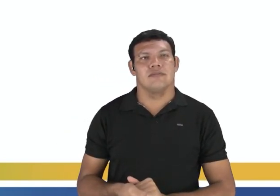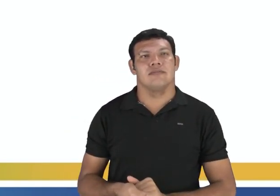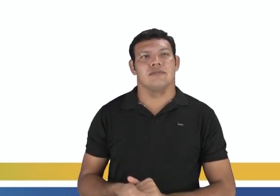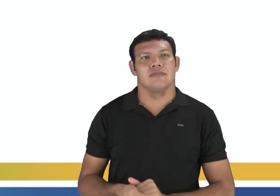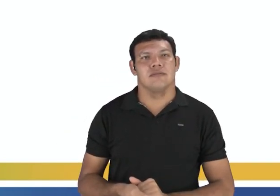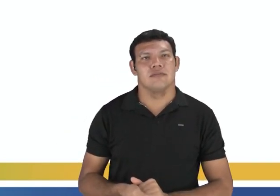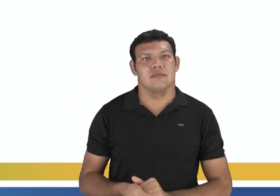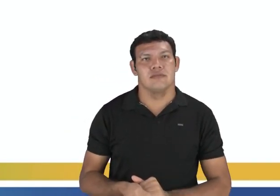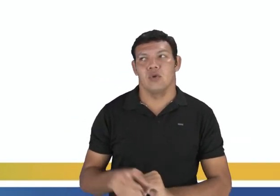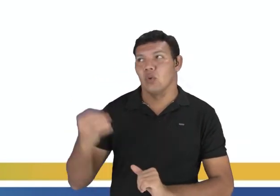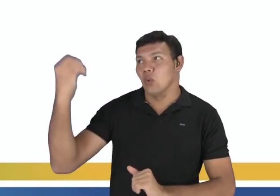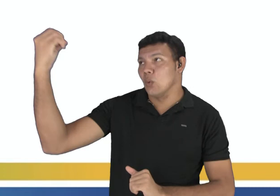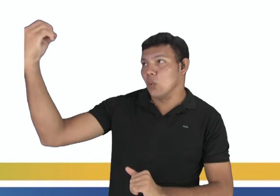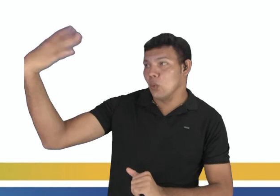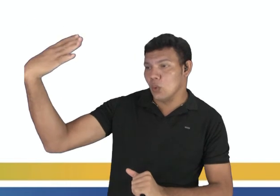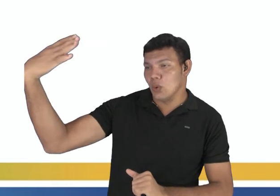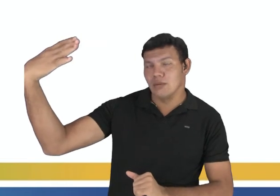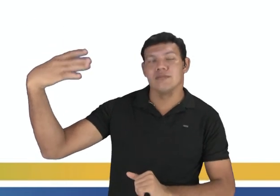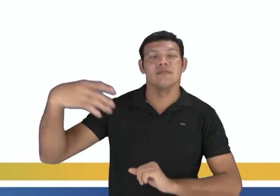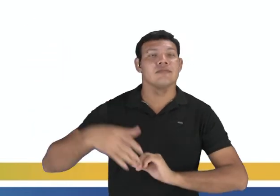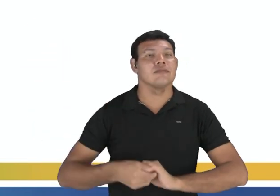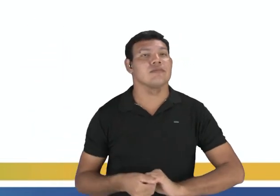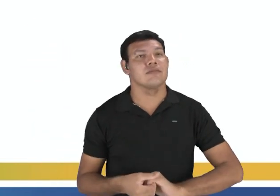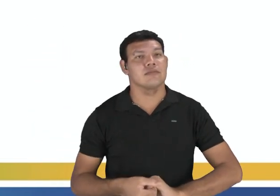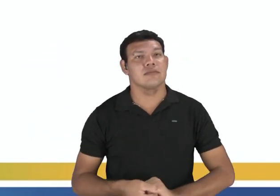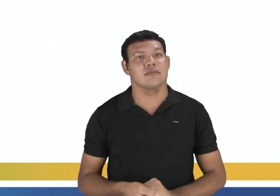uma luz brilhante vindo de fora da caverna.